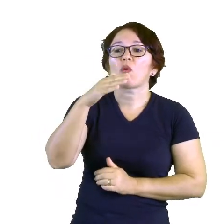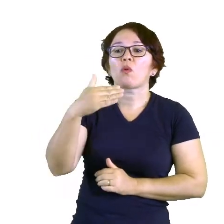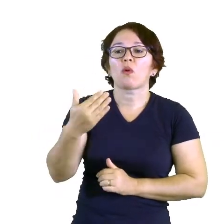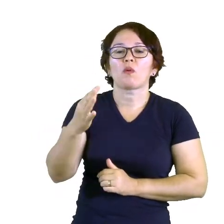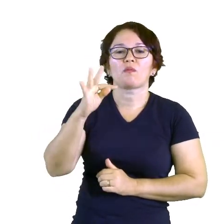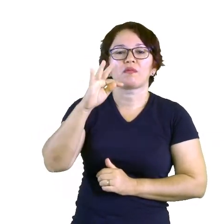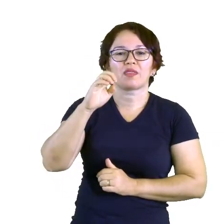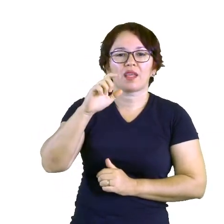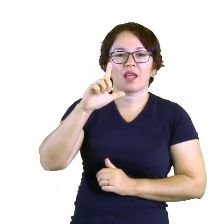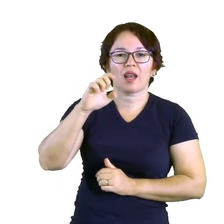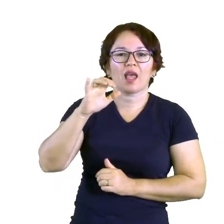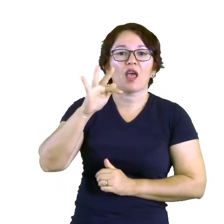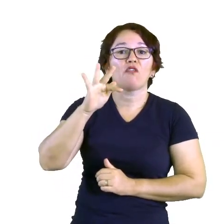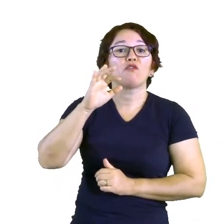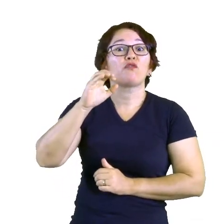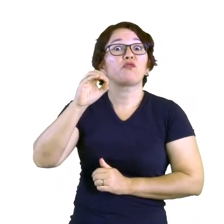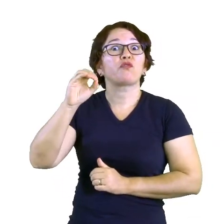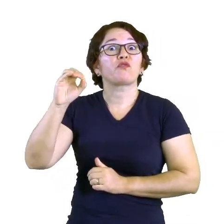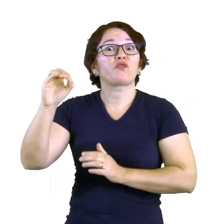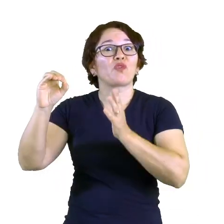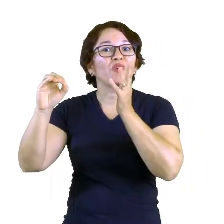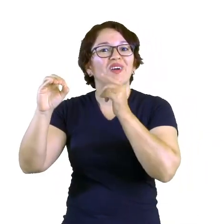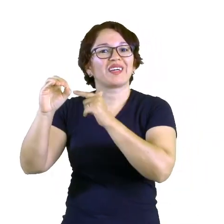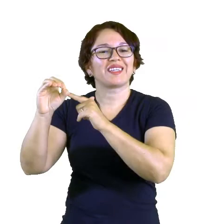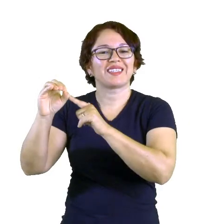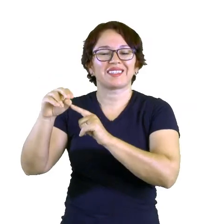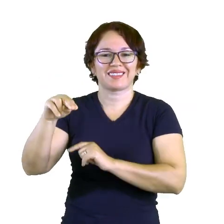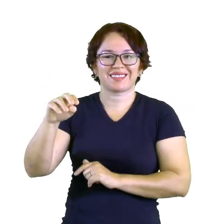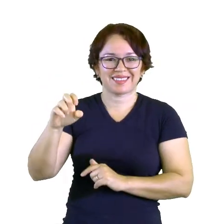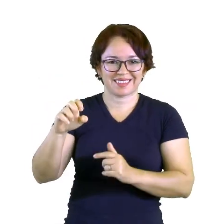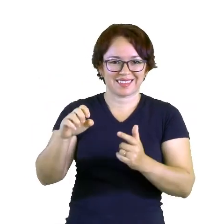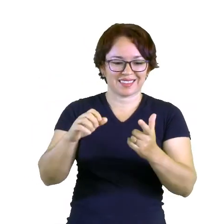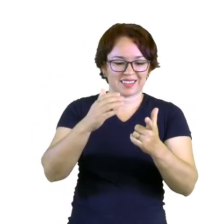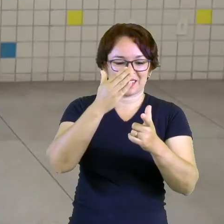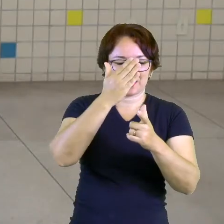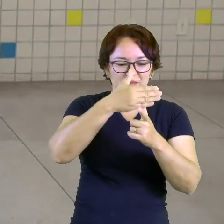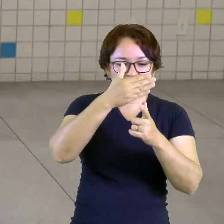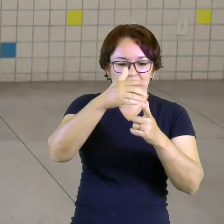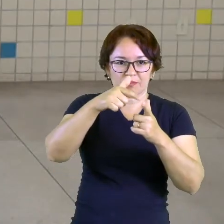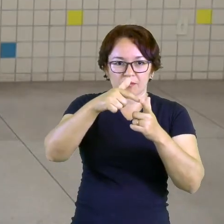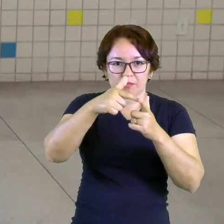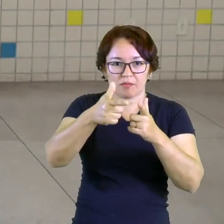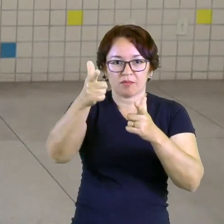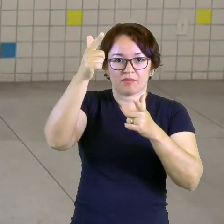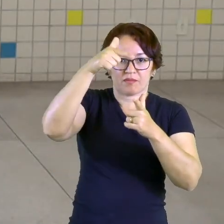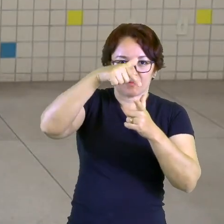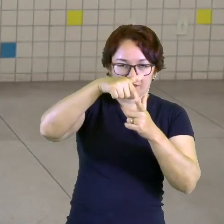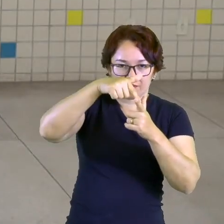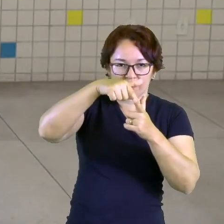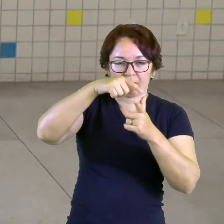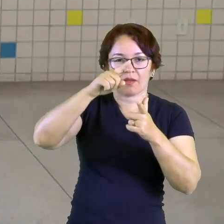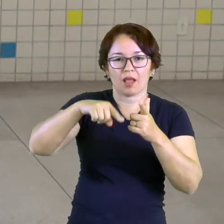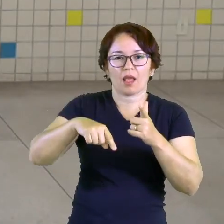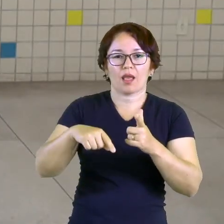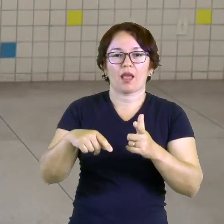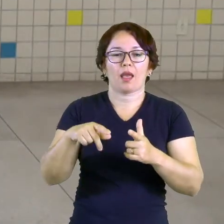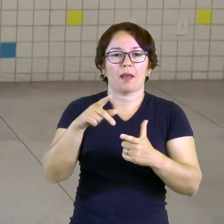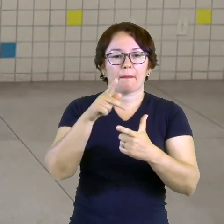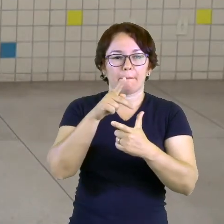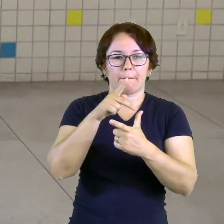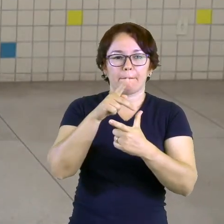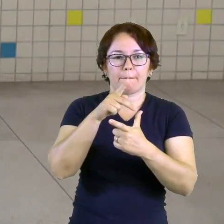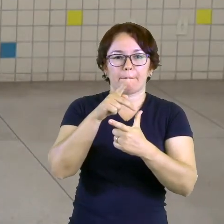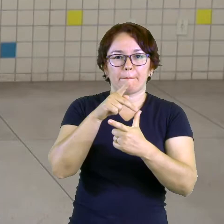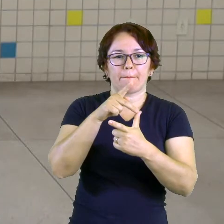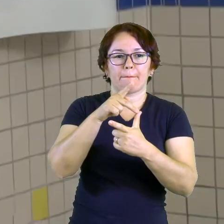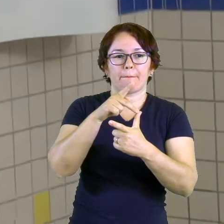Telefone. O fó, que é a penúltima sílaba, então ela é uma palavra